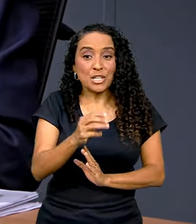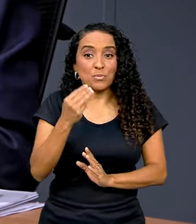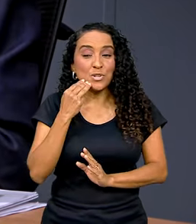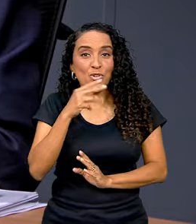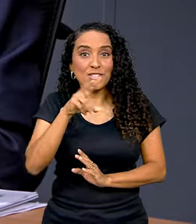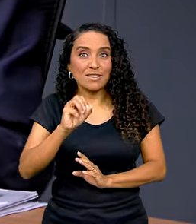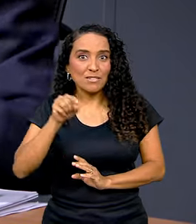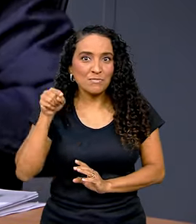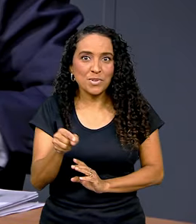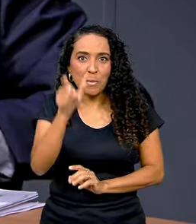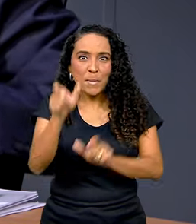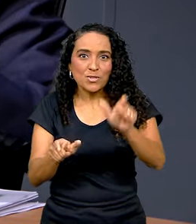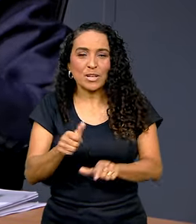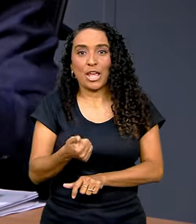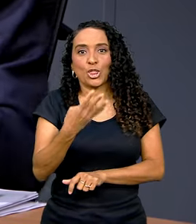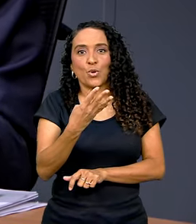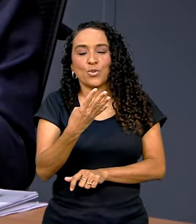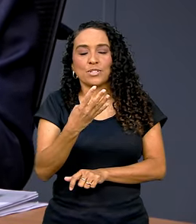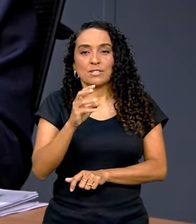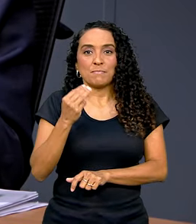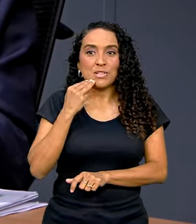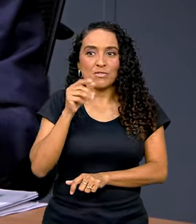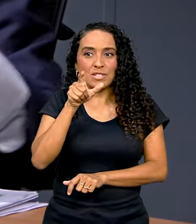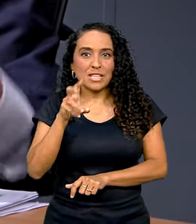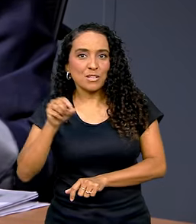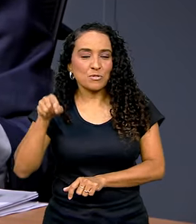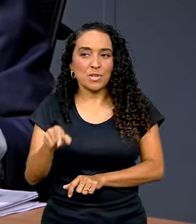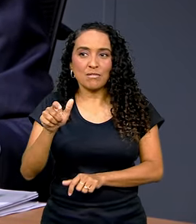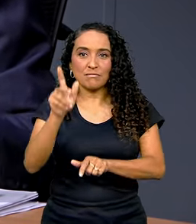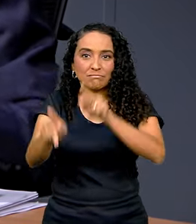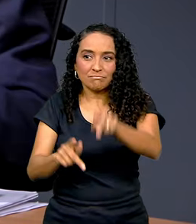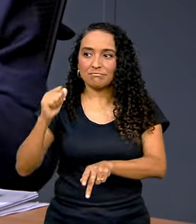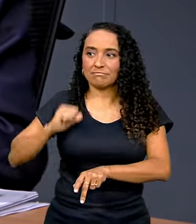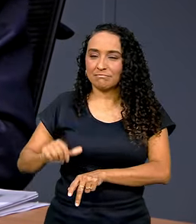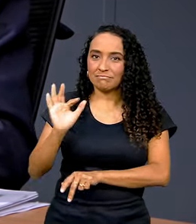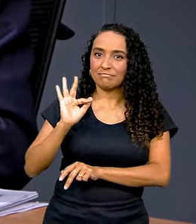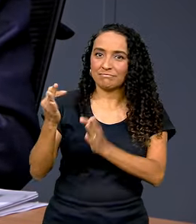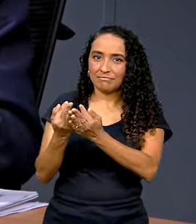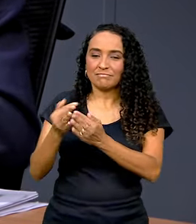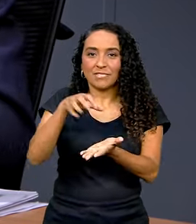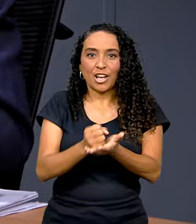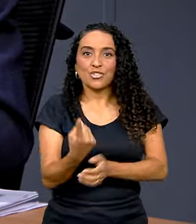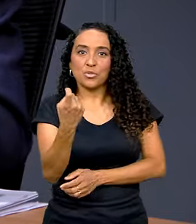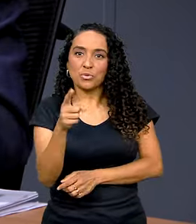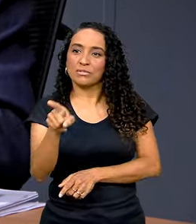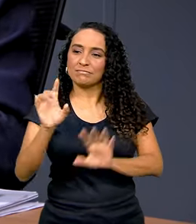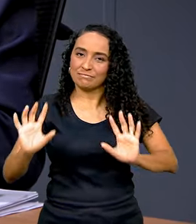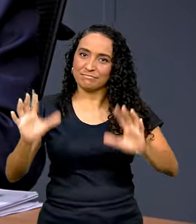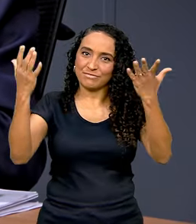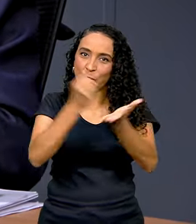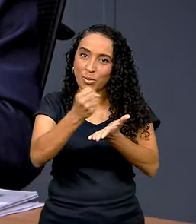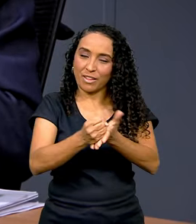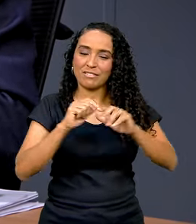5,5 milhões me ou seja 14,5 milhões me do público do Bolsa Família do cadastro único